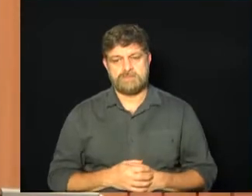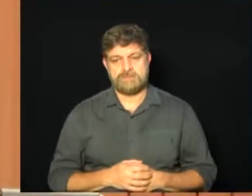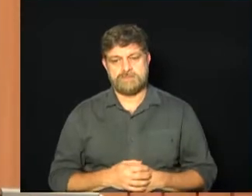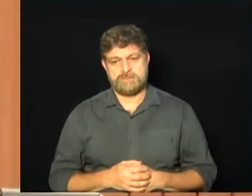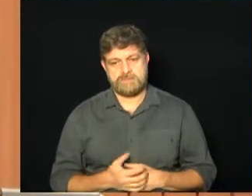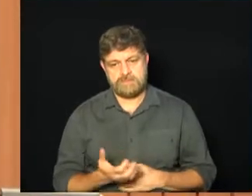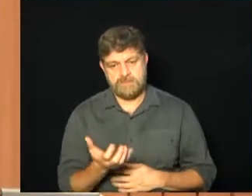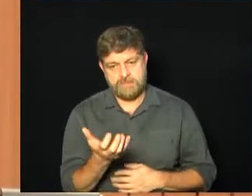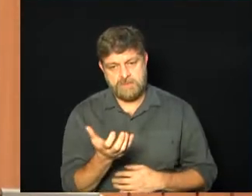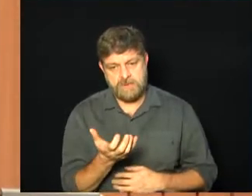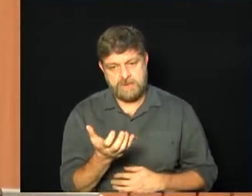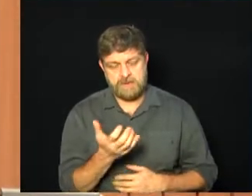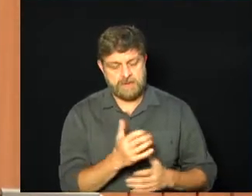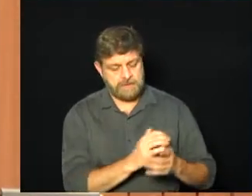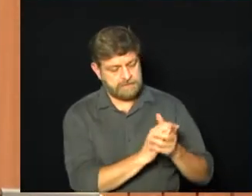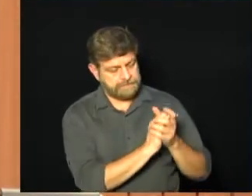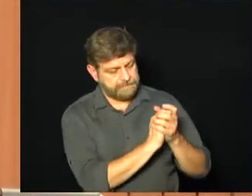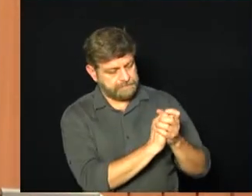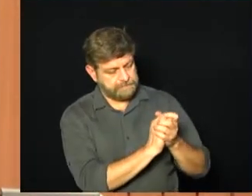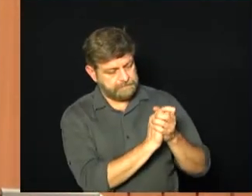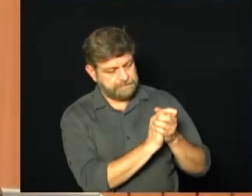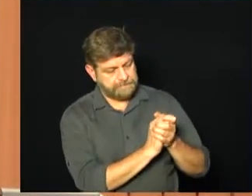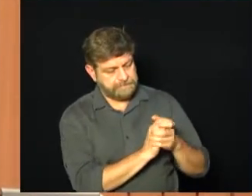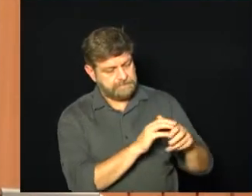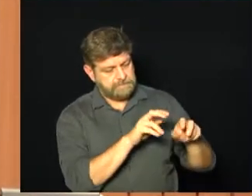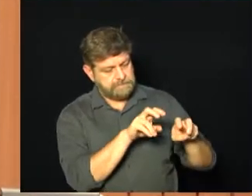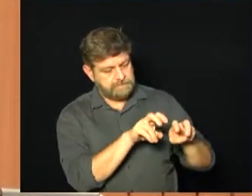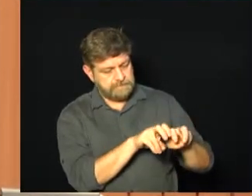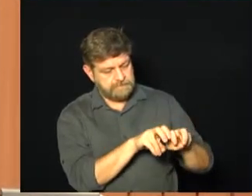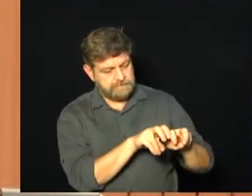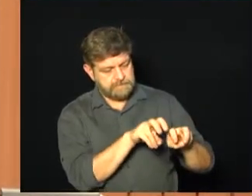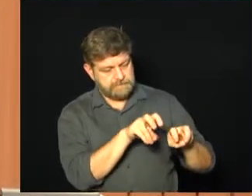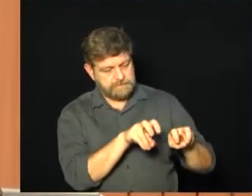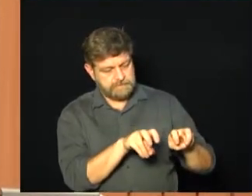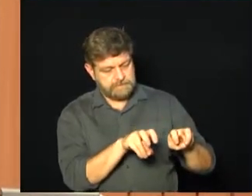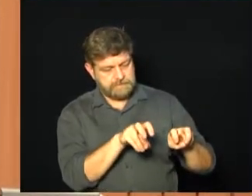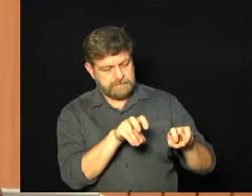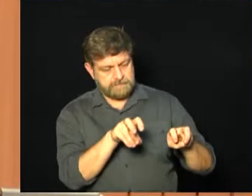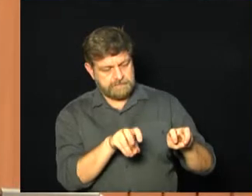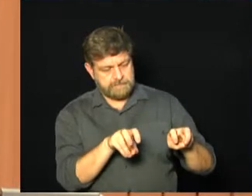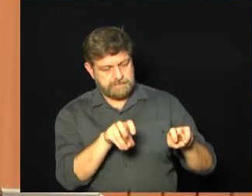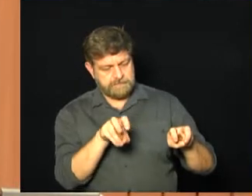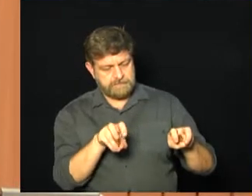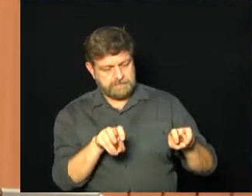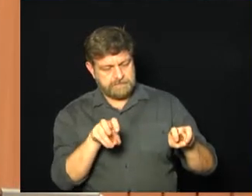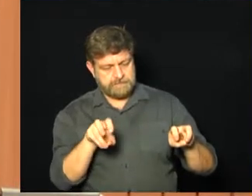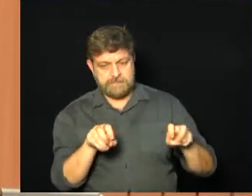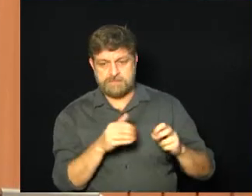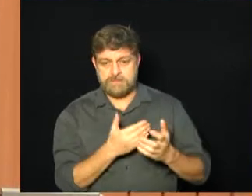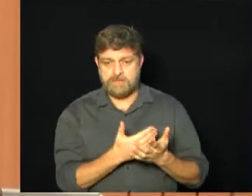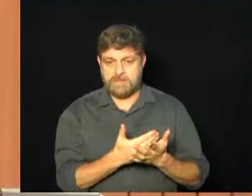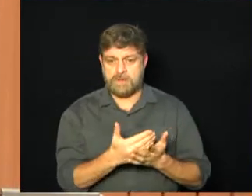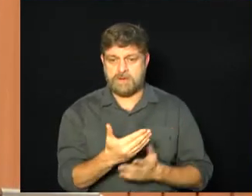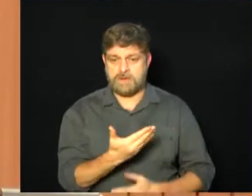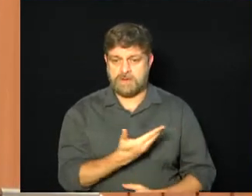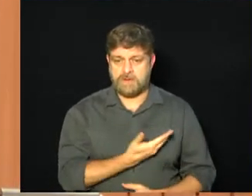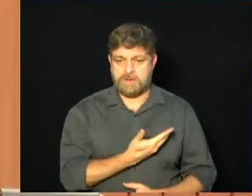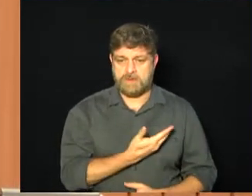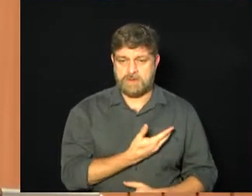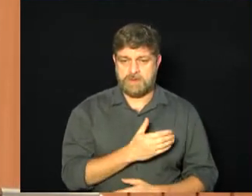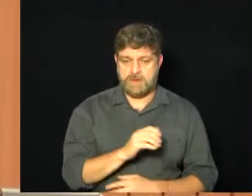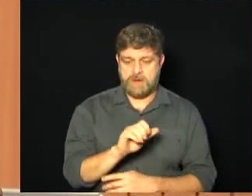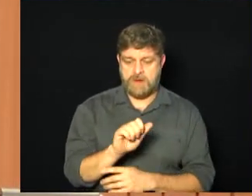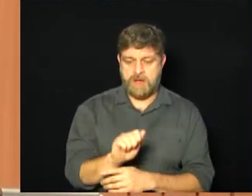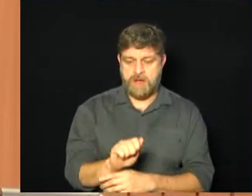Quero inicialmente cumprimentar os membros da mesa, iniciando pelo amigo Alcides